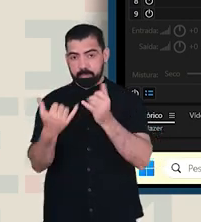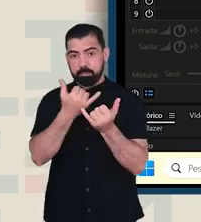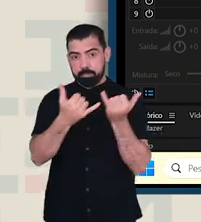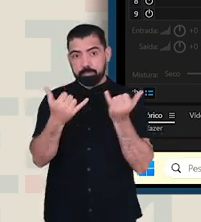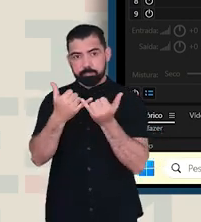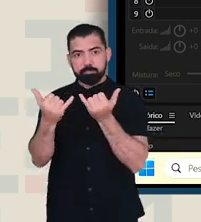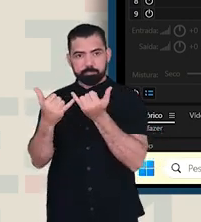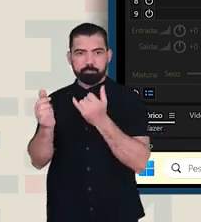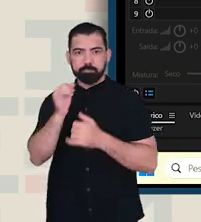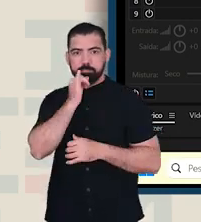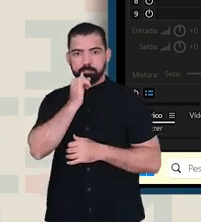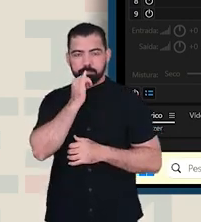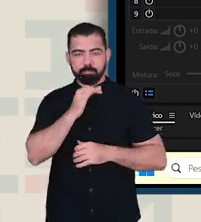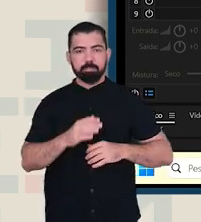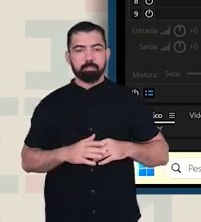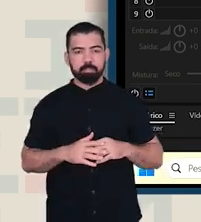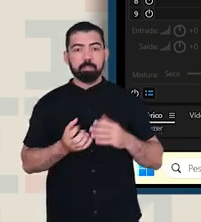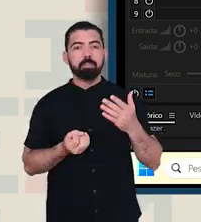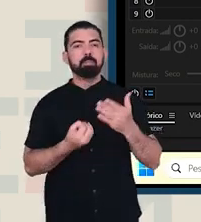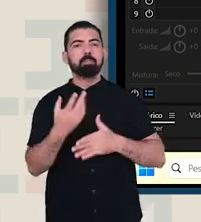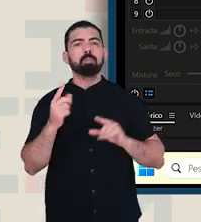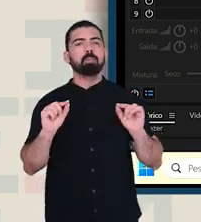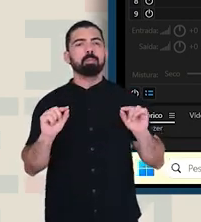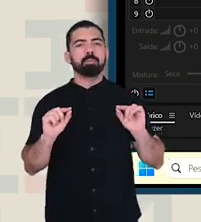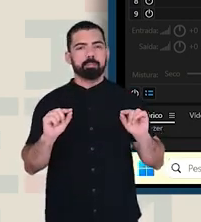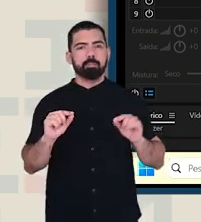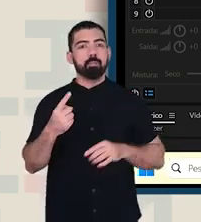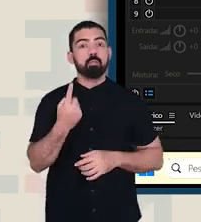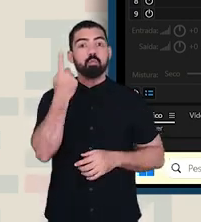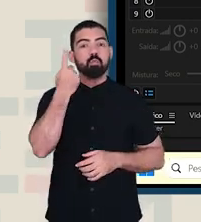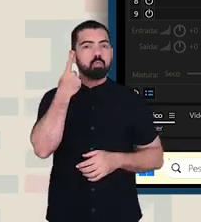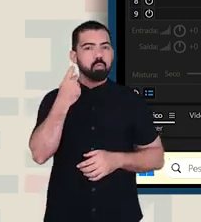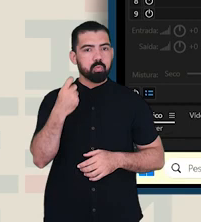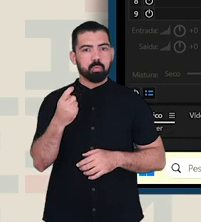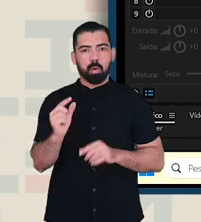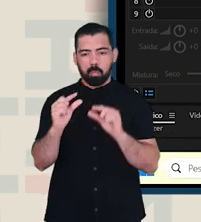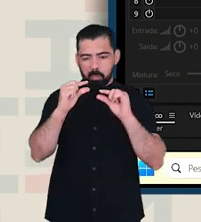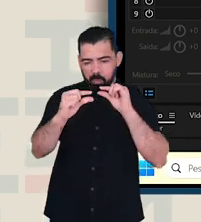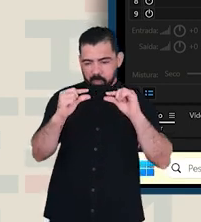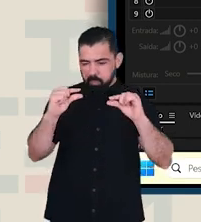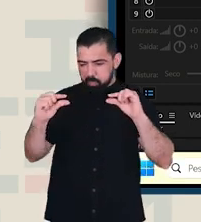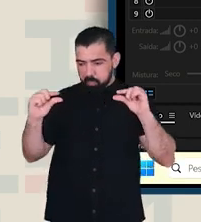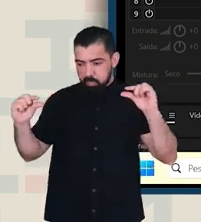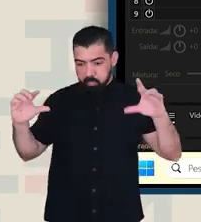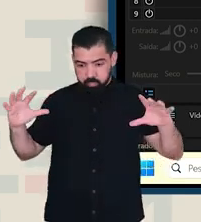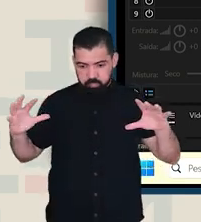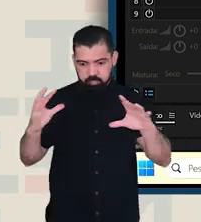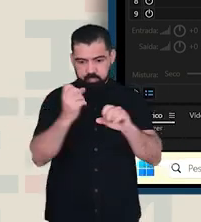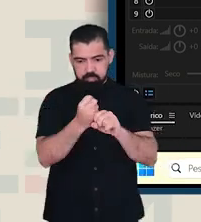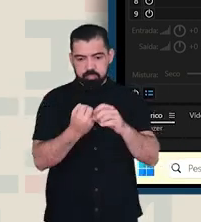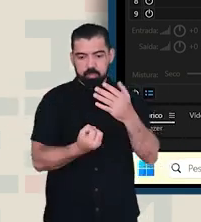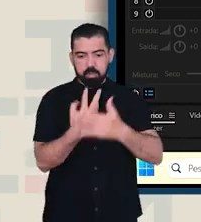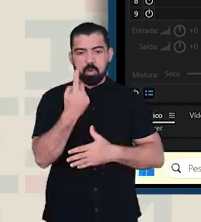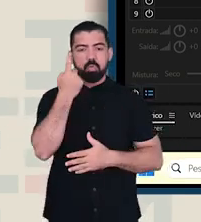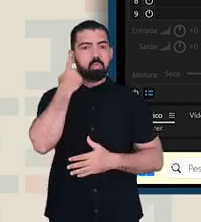de repente, para criar um som mais rico, mais